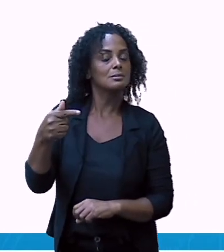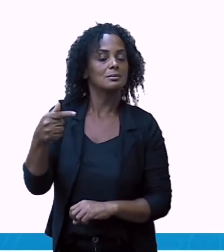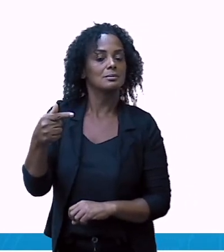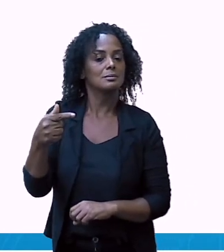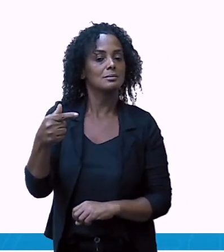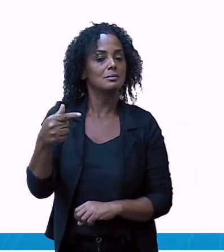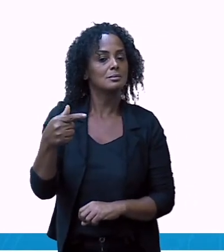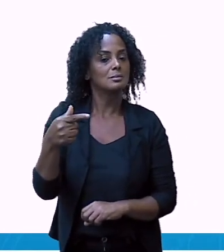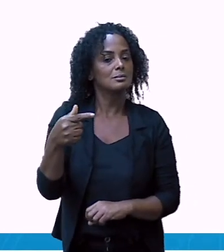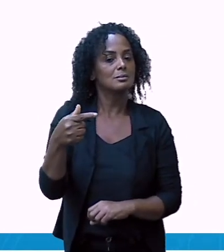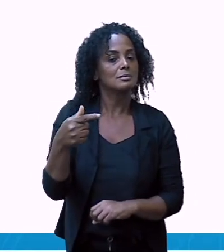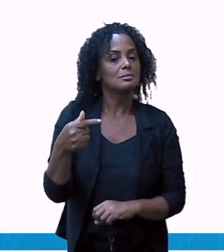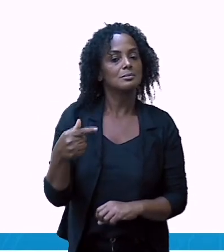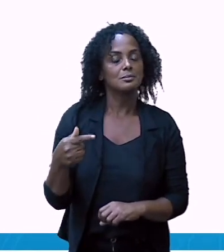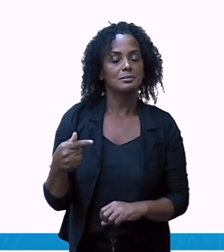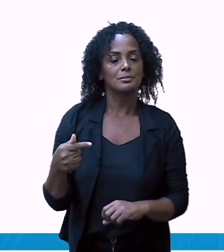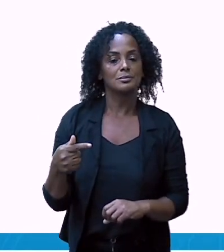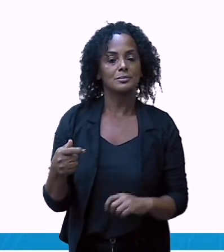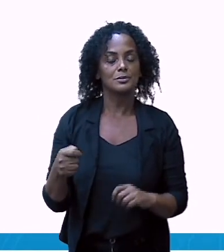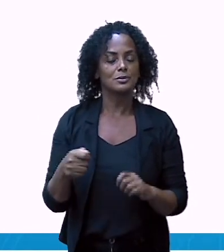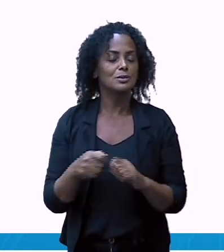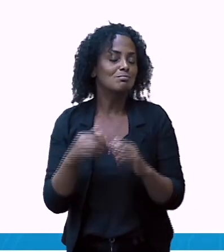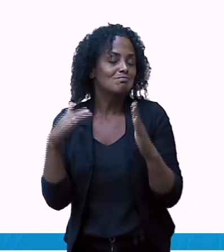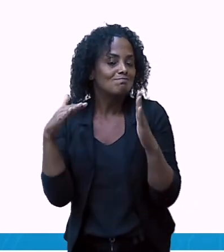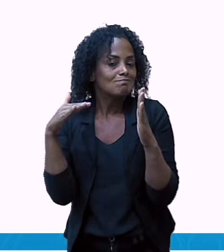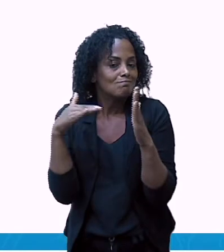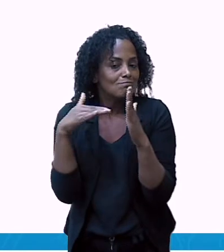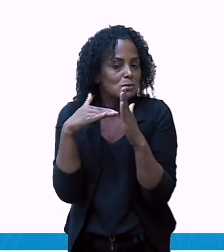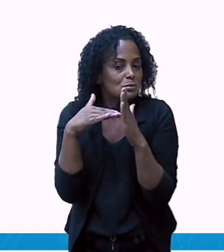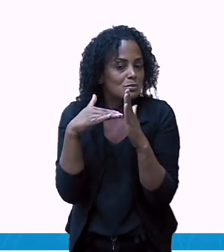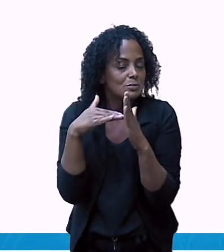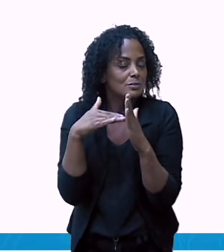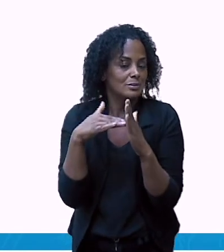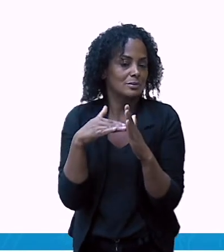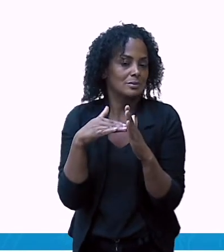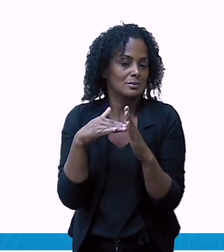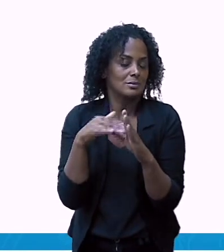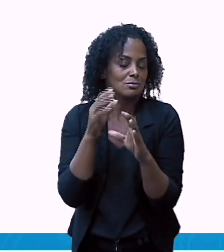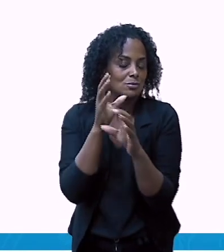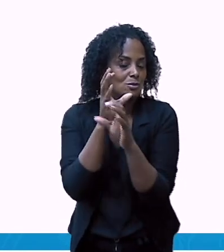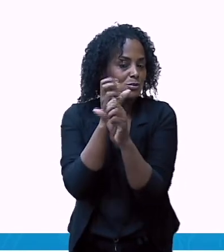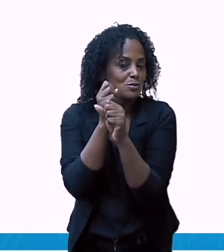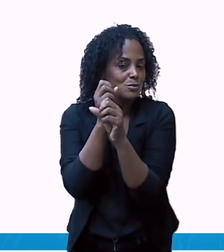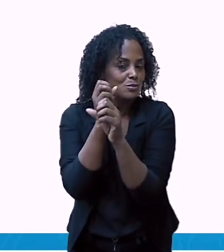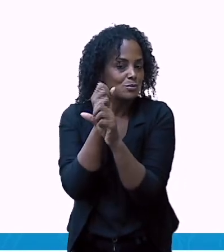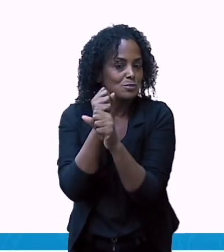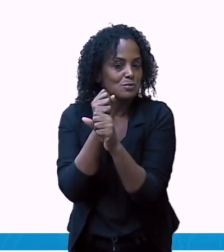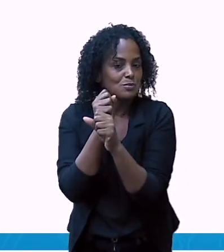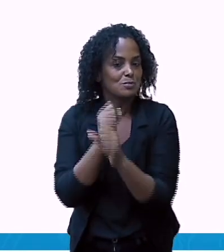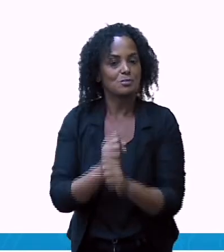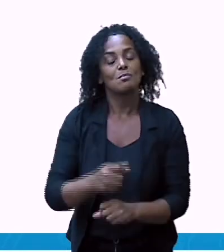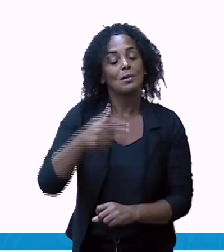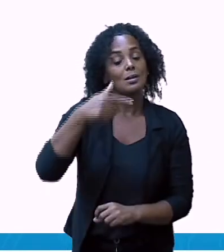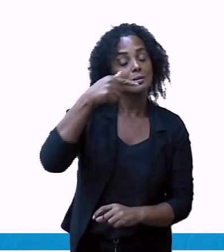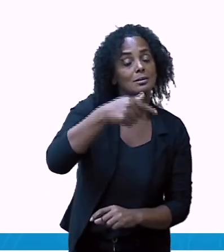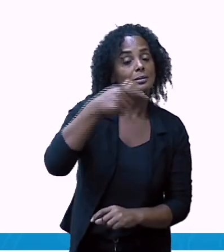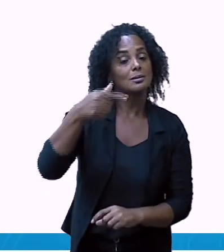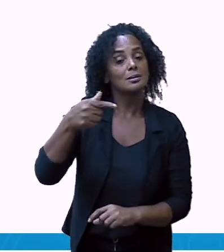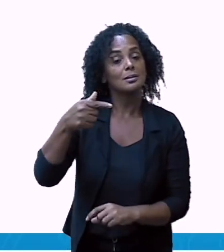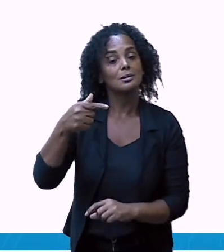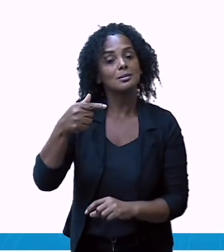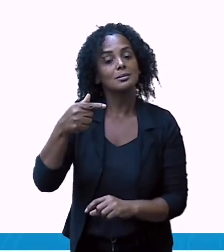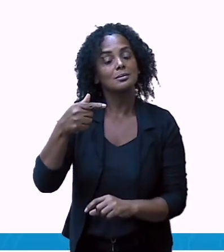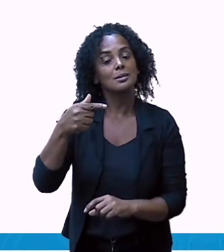77. E vamos agora, então, resolver o final da nossa operação. Eu tenho 77 e vou